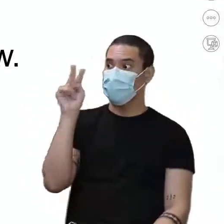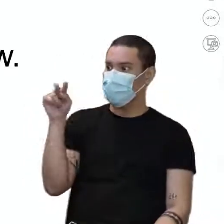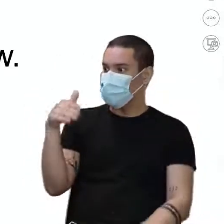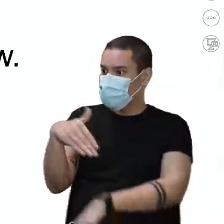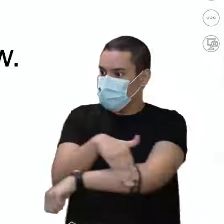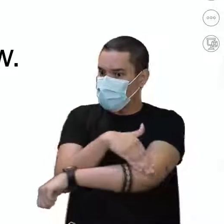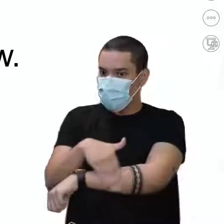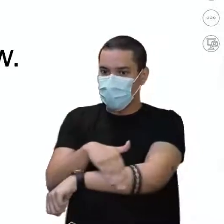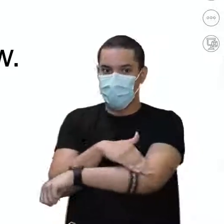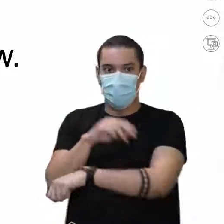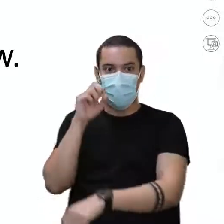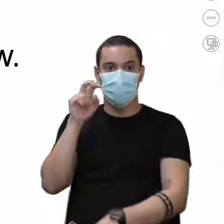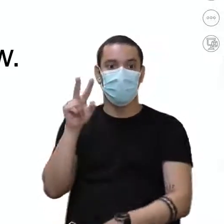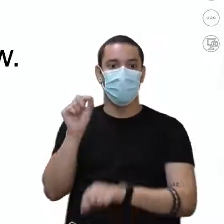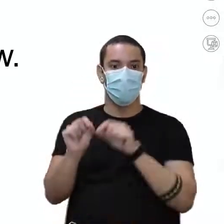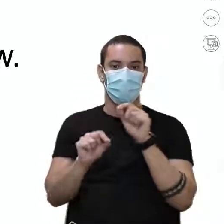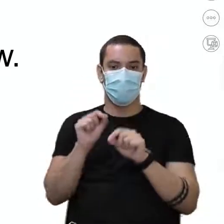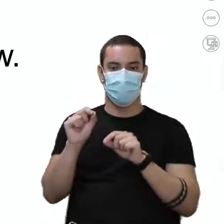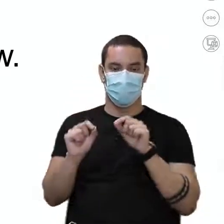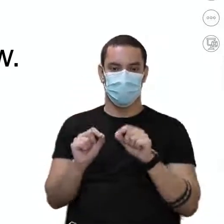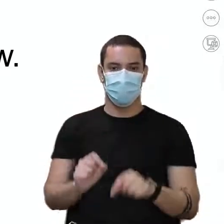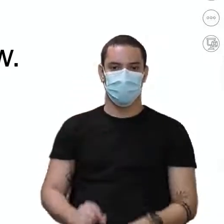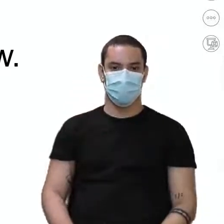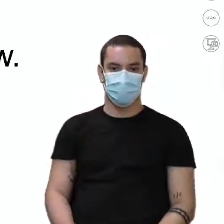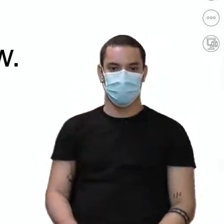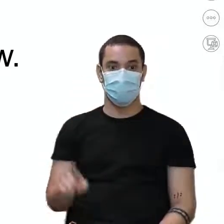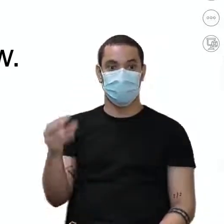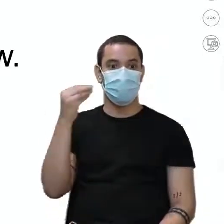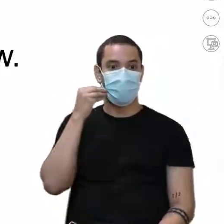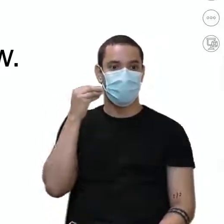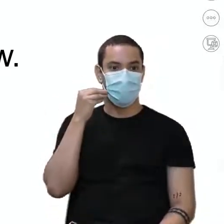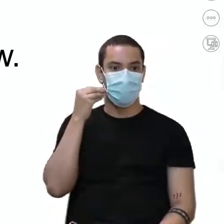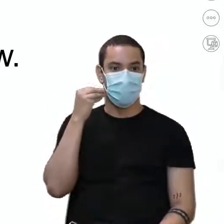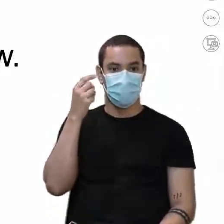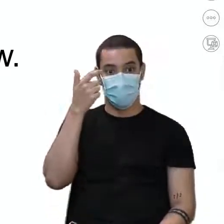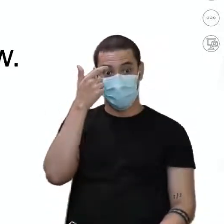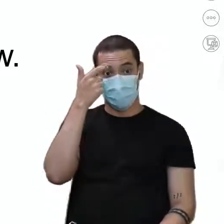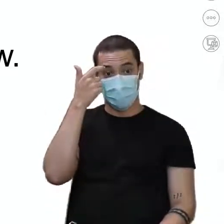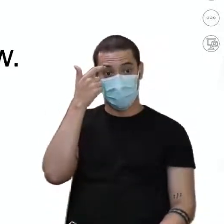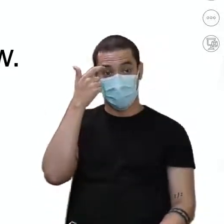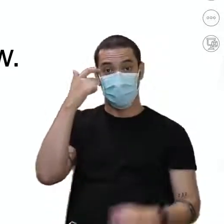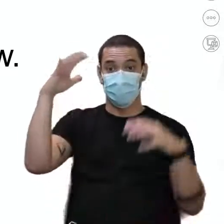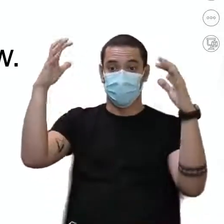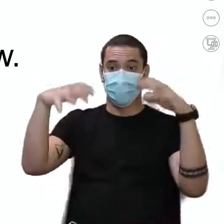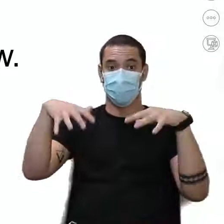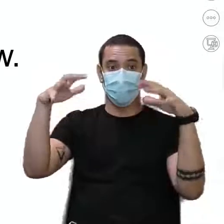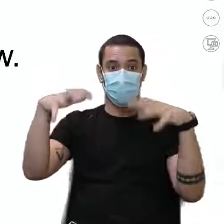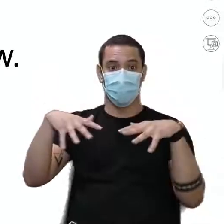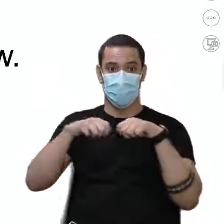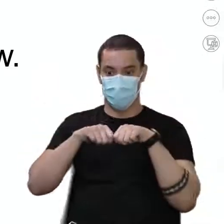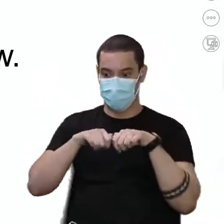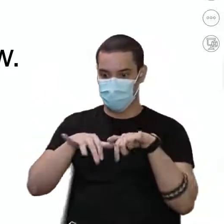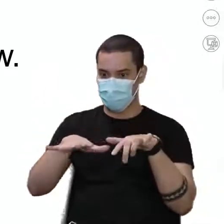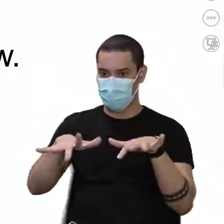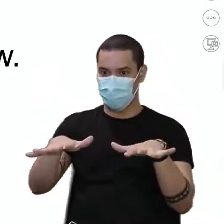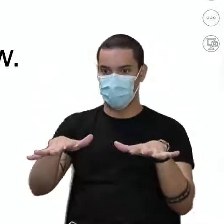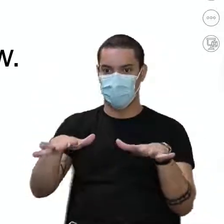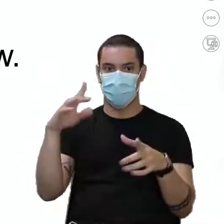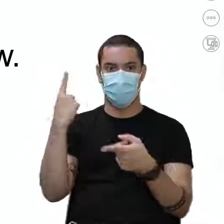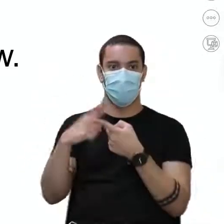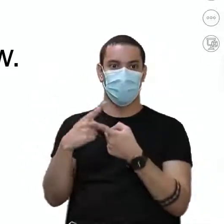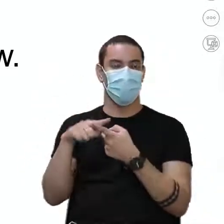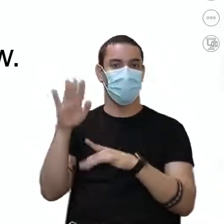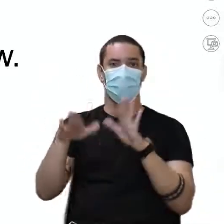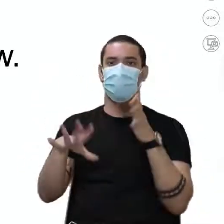rua e você vê o seguinte, essa evidência aqui, a evidência de que o chão está todo molhado, porque às vezes